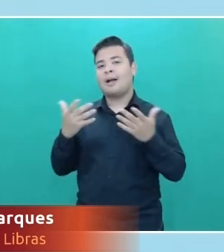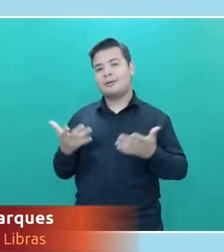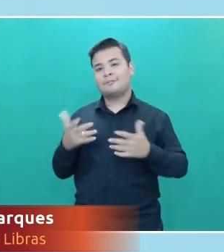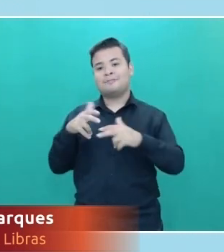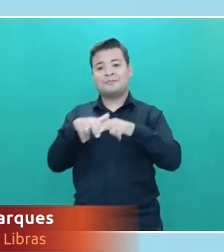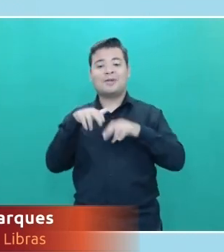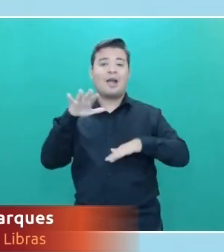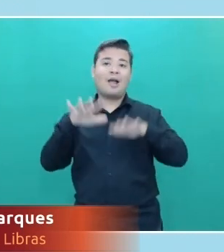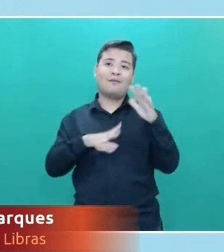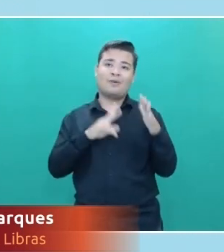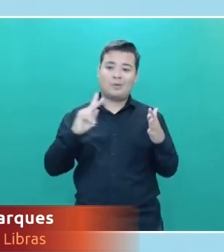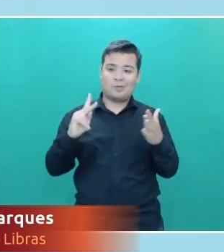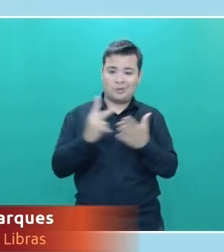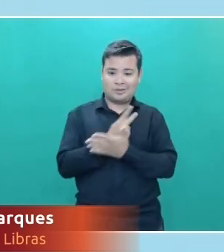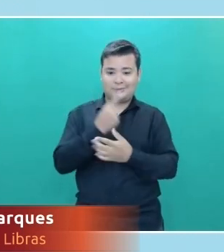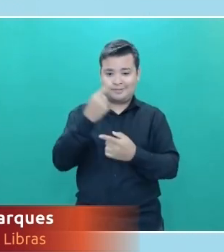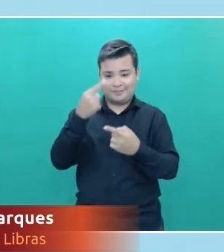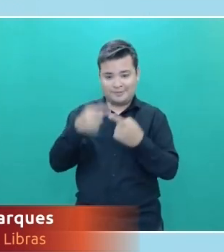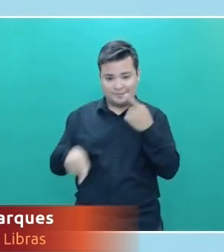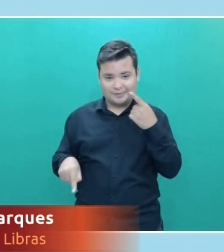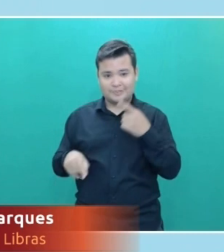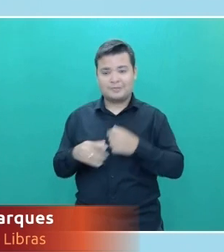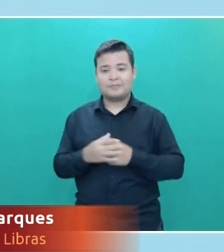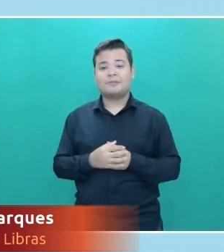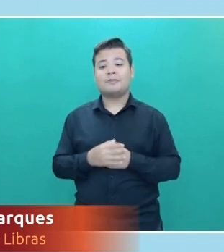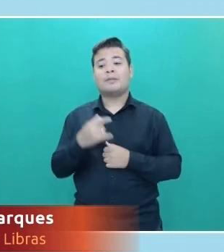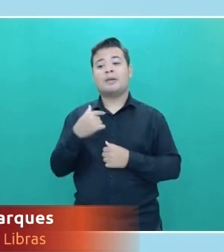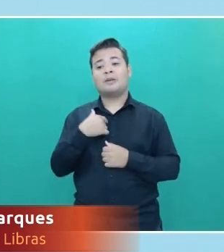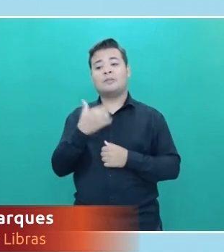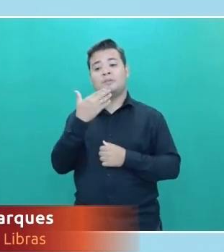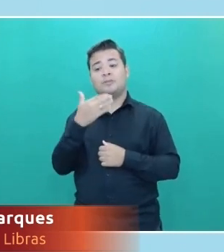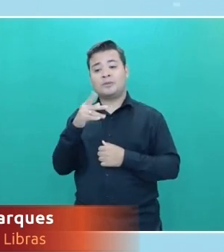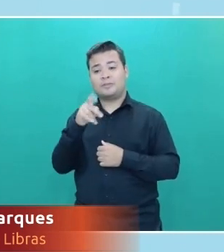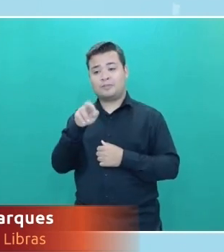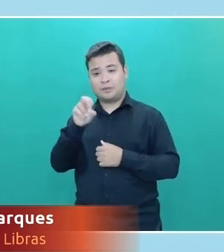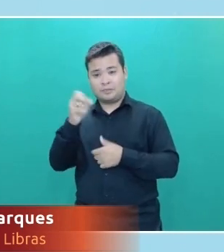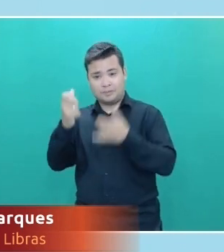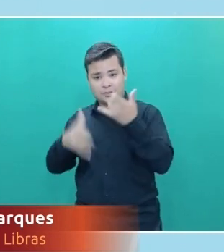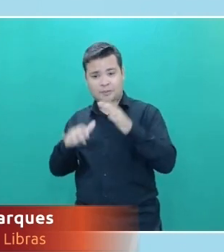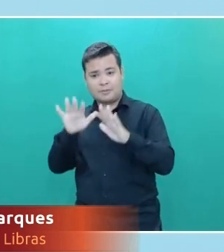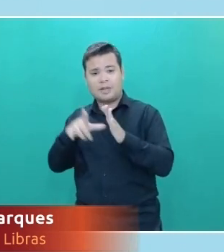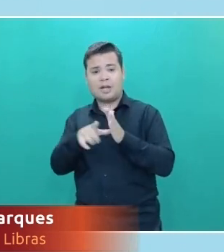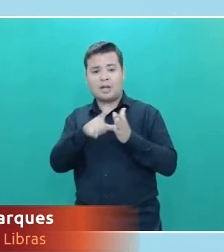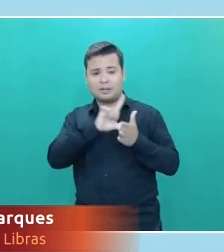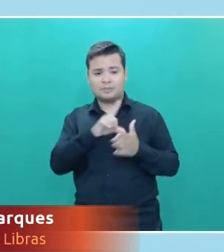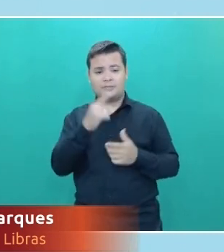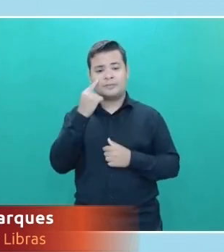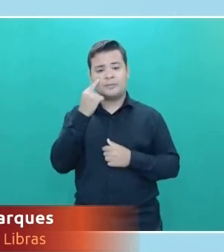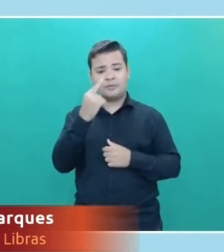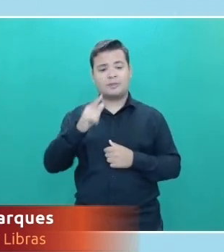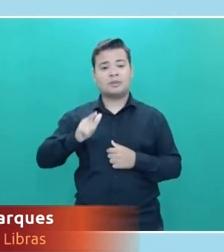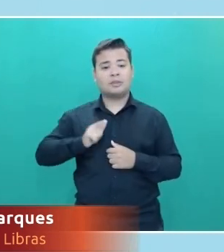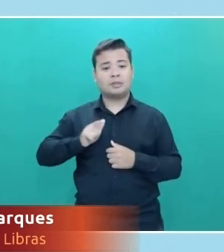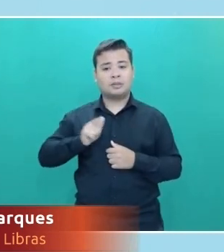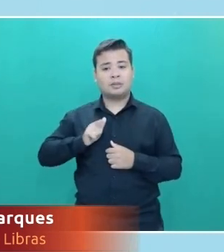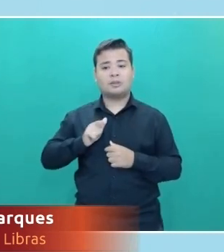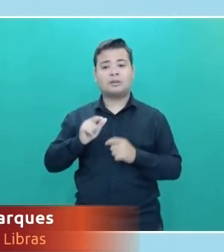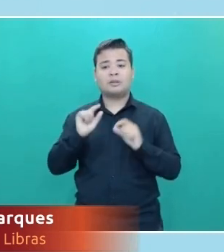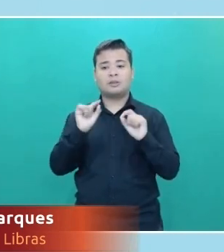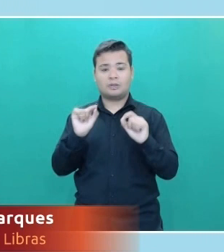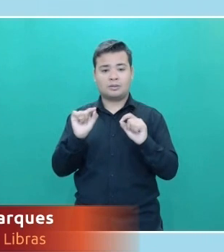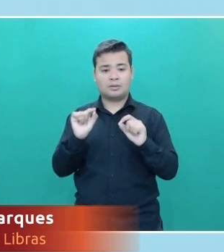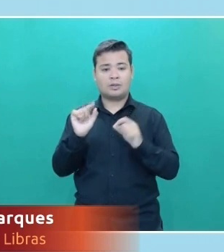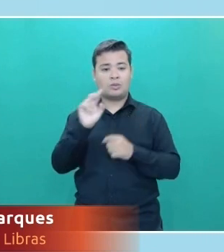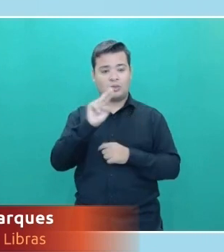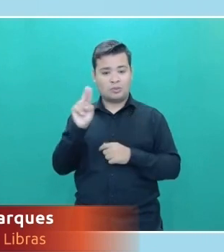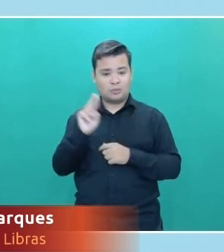acaba acontecendo. A professora ia já passar a palavra para o Pedro, mas antes disso, você deve estar conferindo aí nas nossas telas que os nomes ficaram trocados,